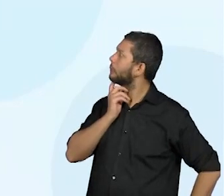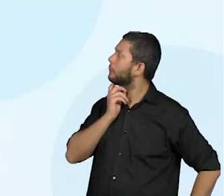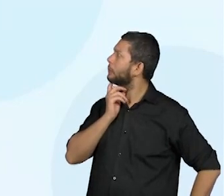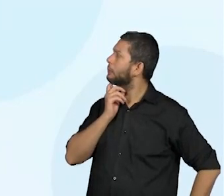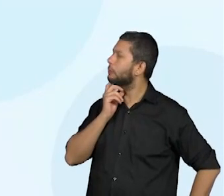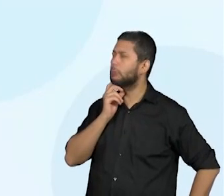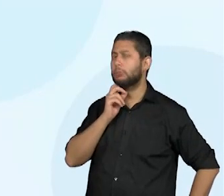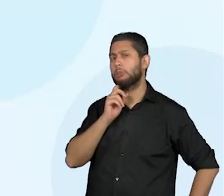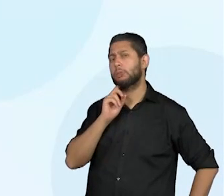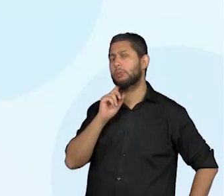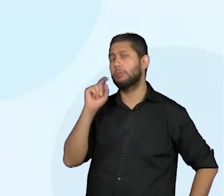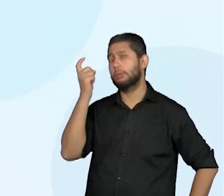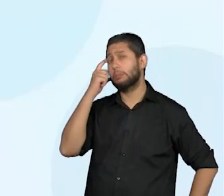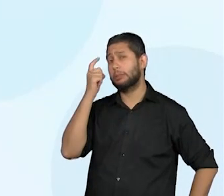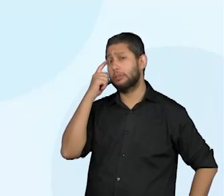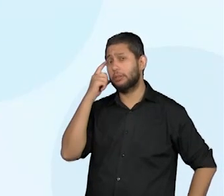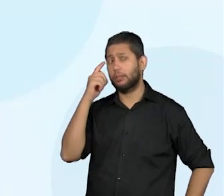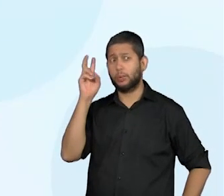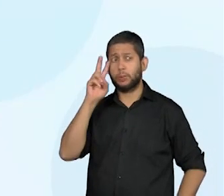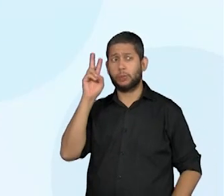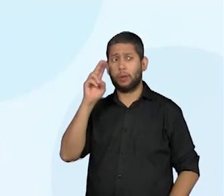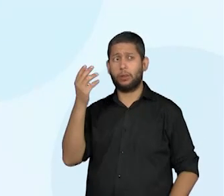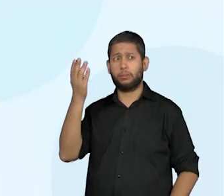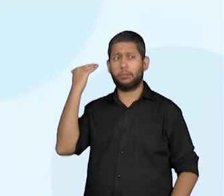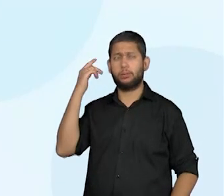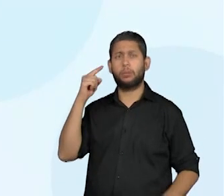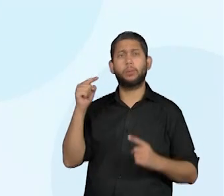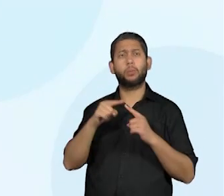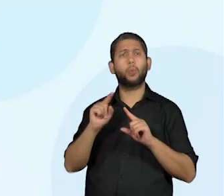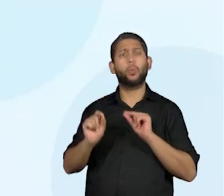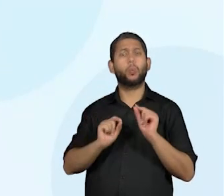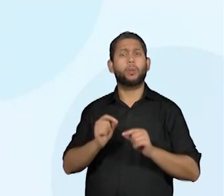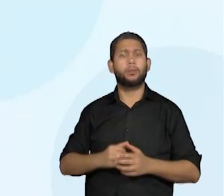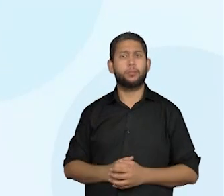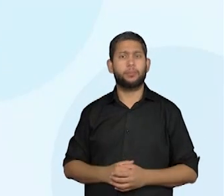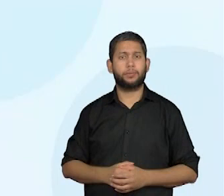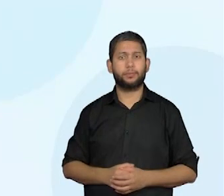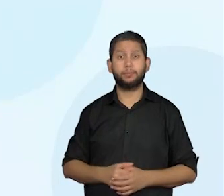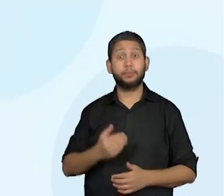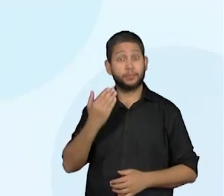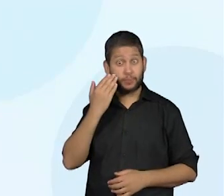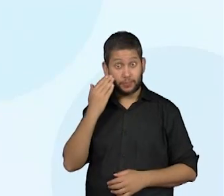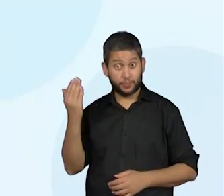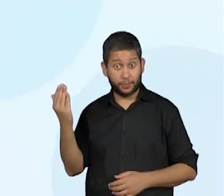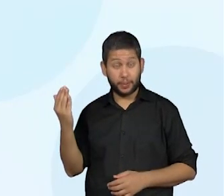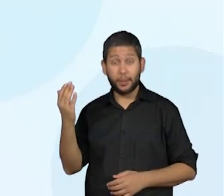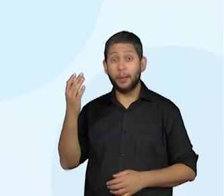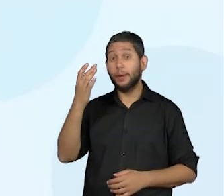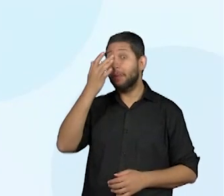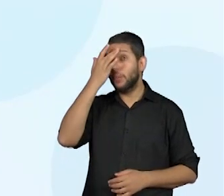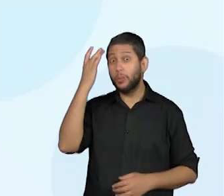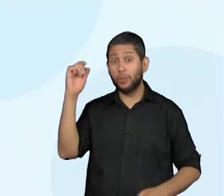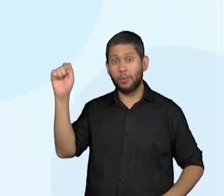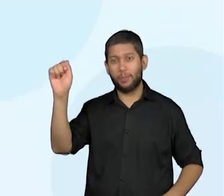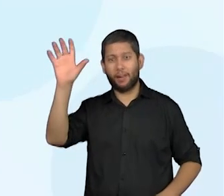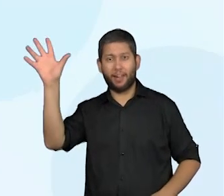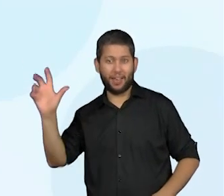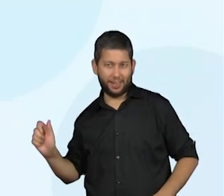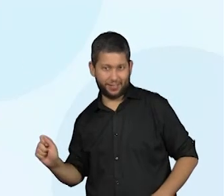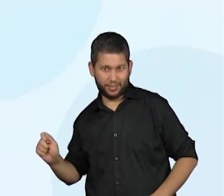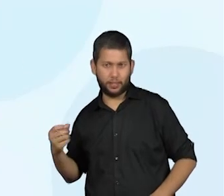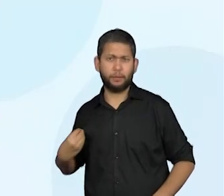E vamos fazer uma reflexão histórica. Como foi a vinda dos imigrantes africanos para o